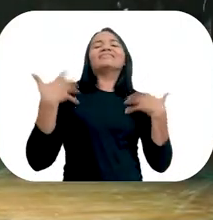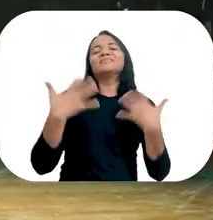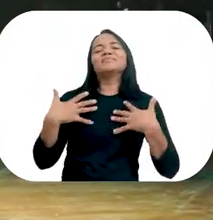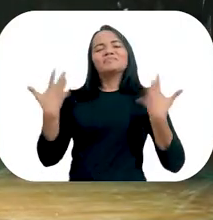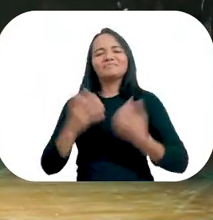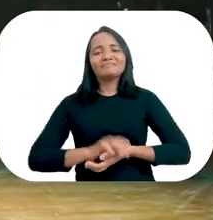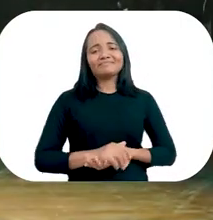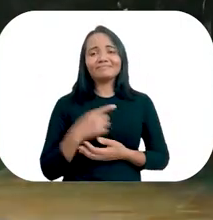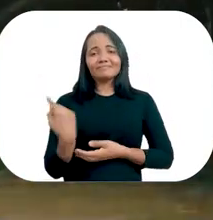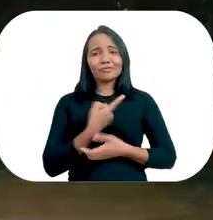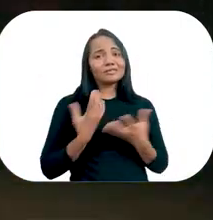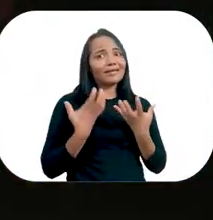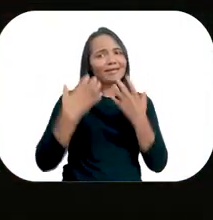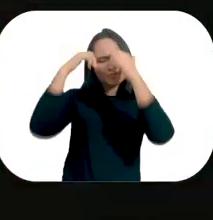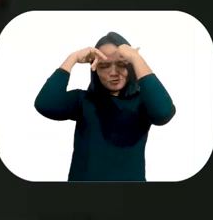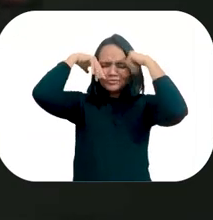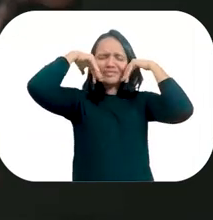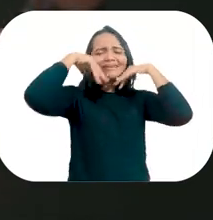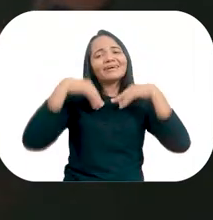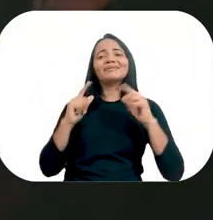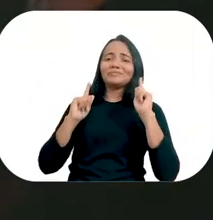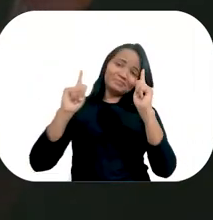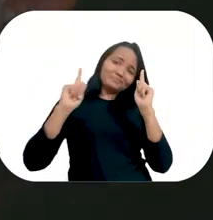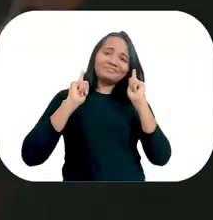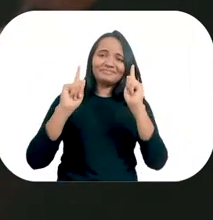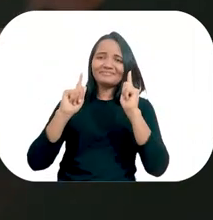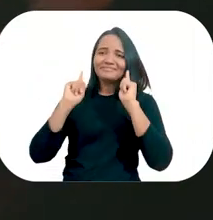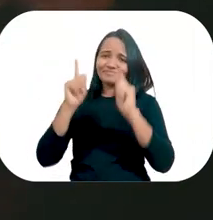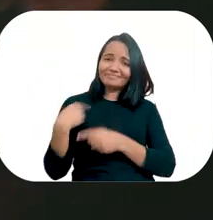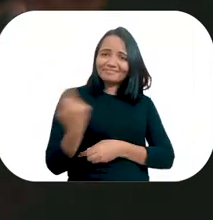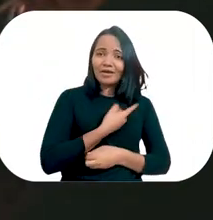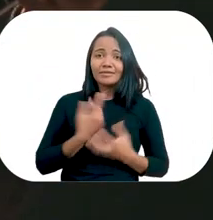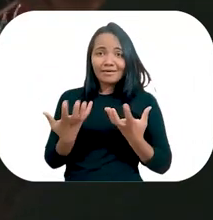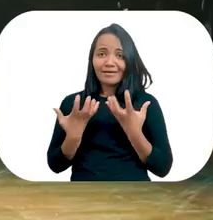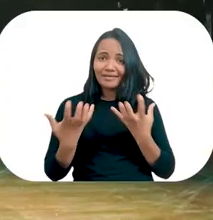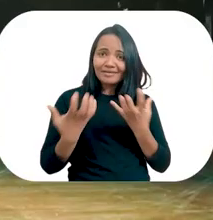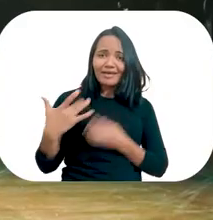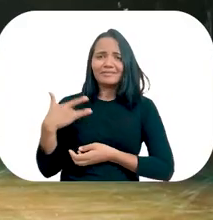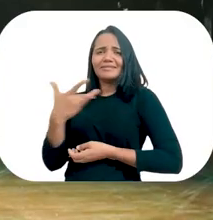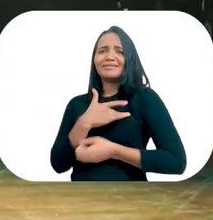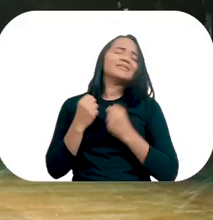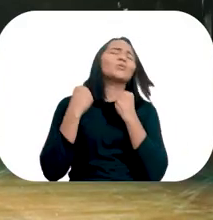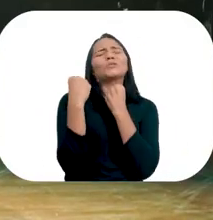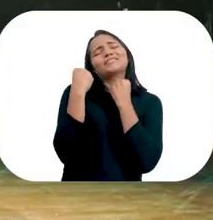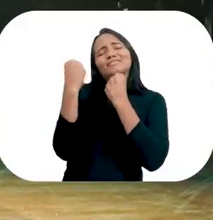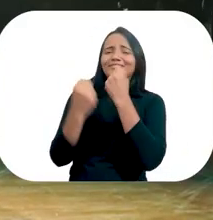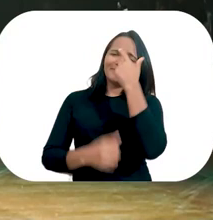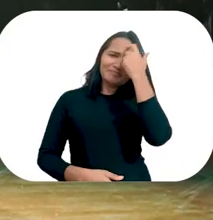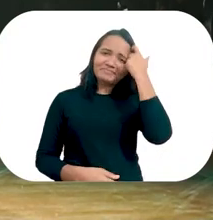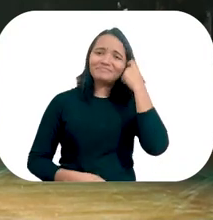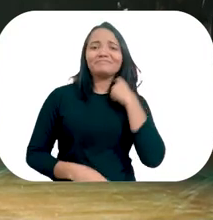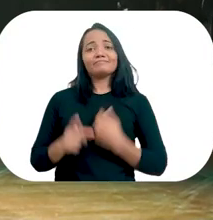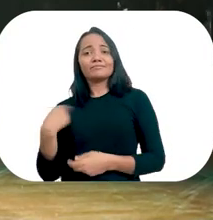a gente quer suar mais de prazer, a gente quer é ter muita saúde,